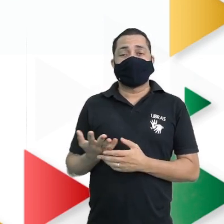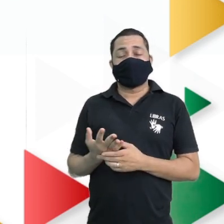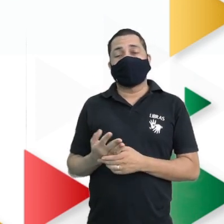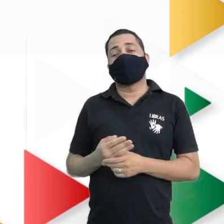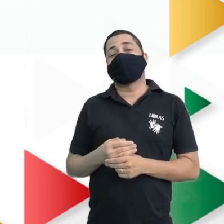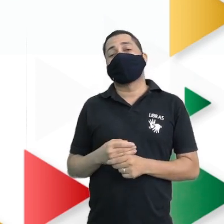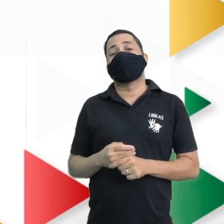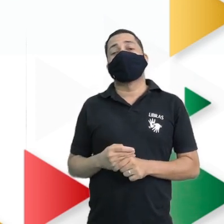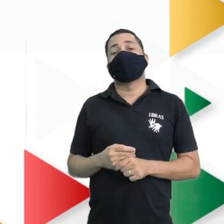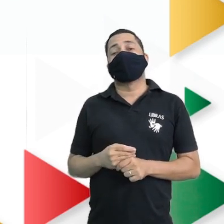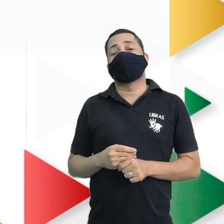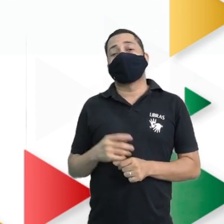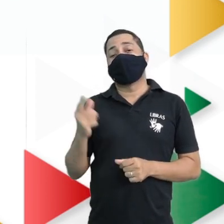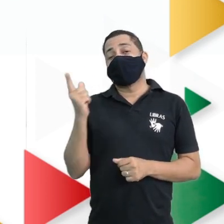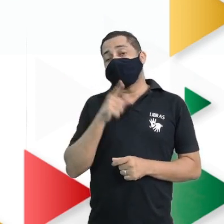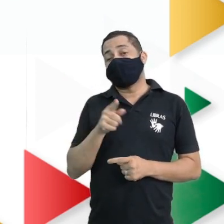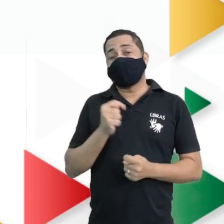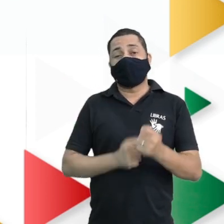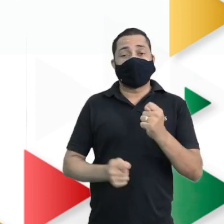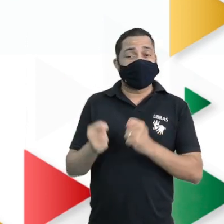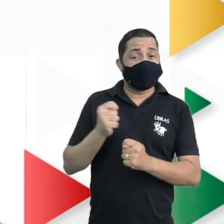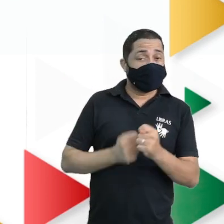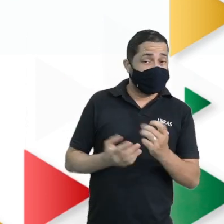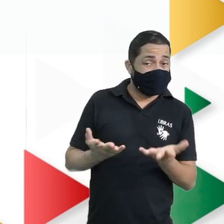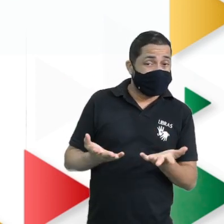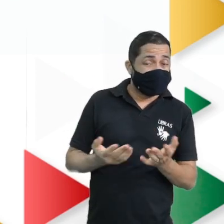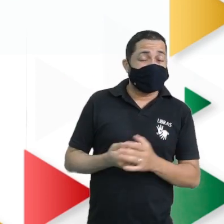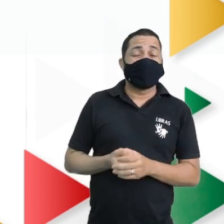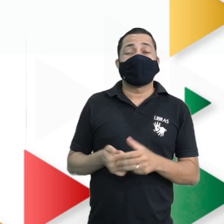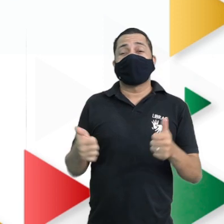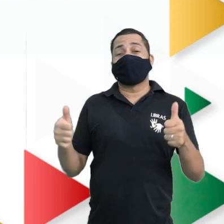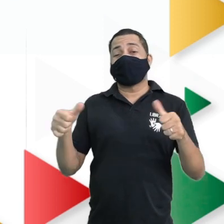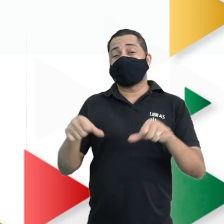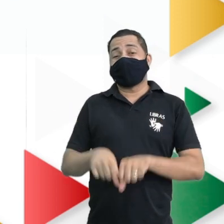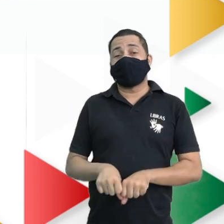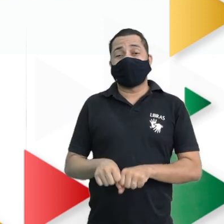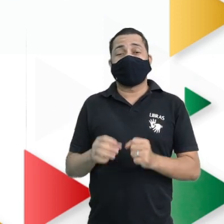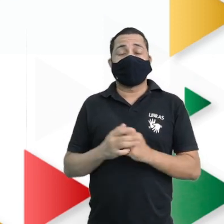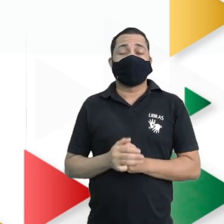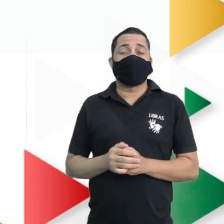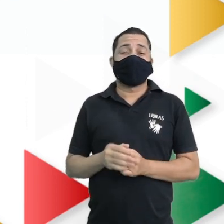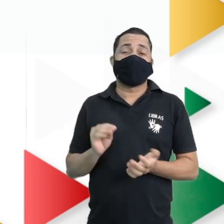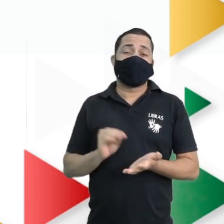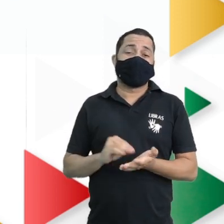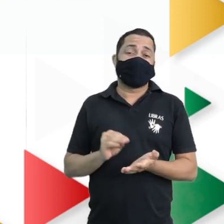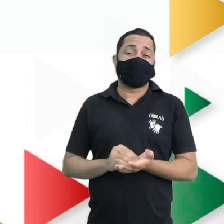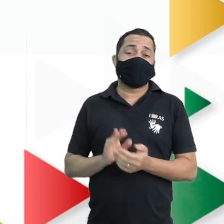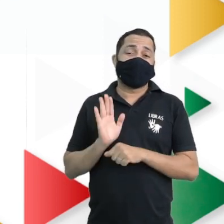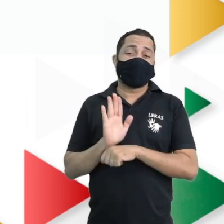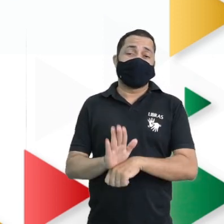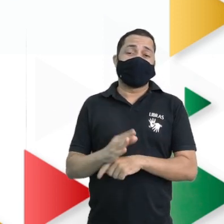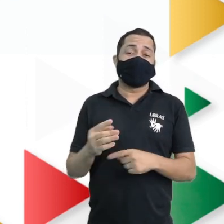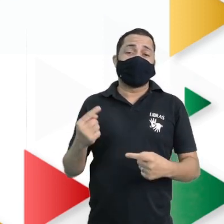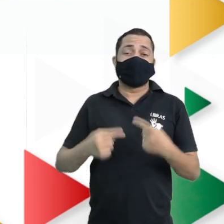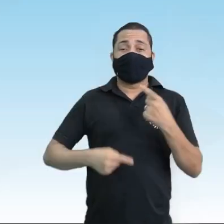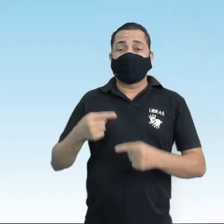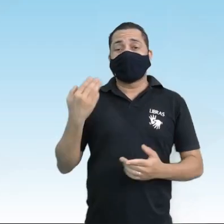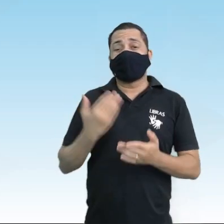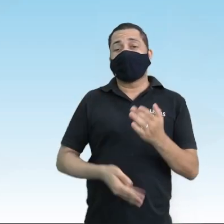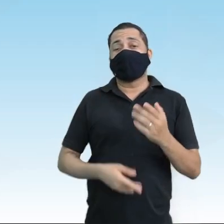vai ter uma economia em crise. Ou seja, falta de apoio político, perde uma guerra,